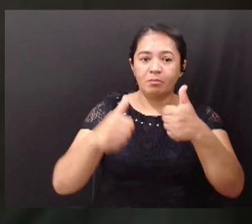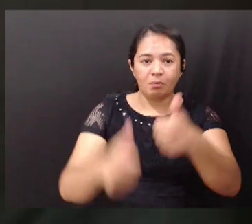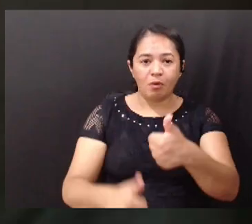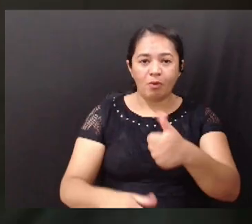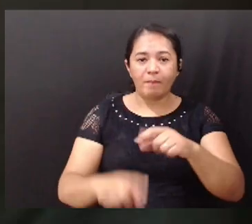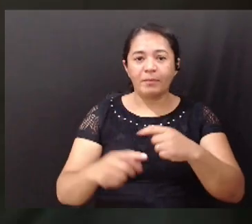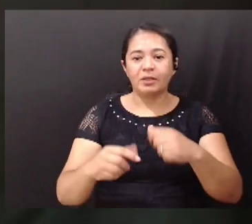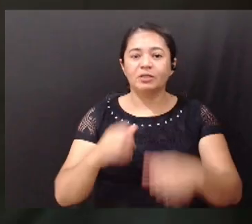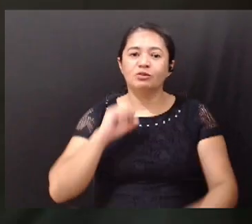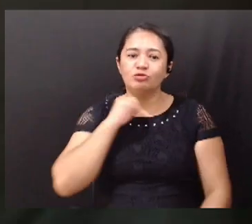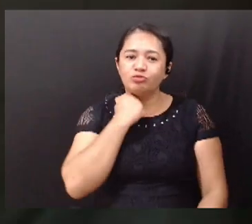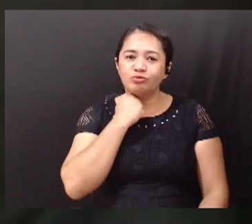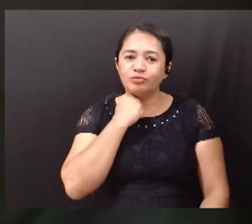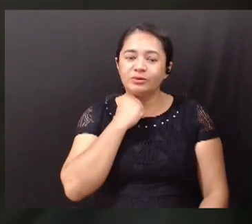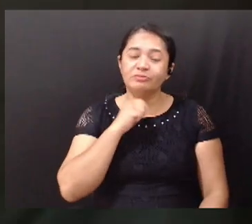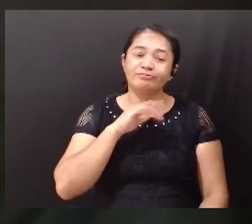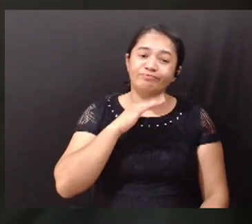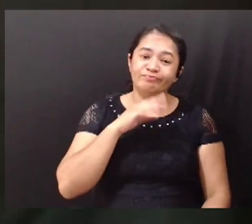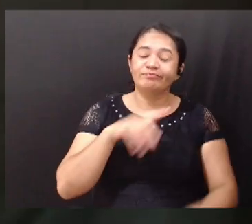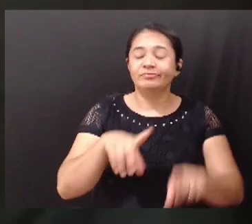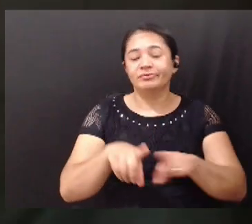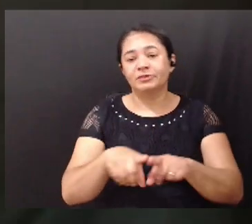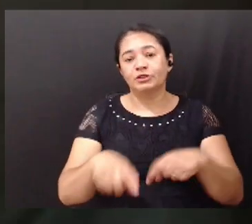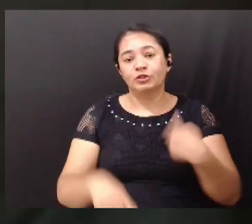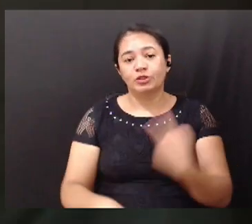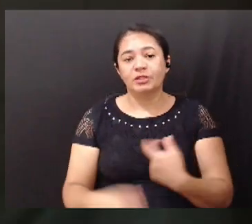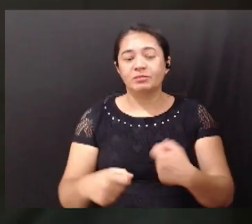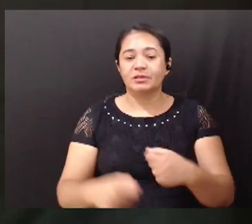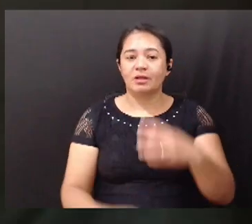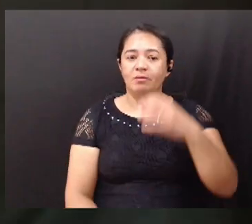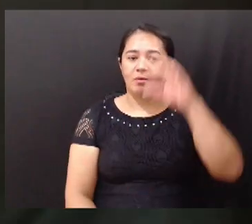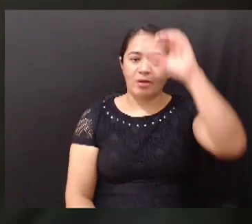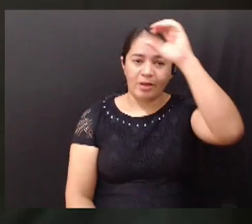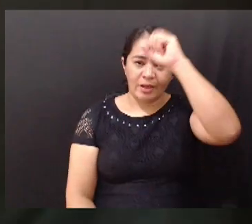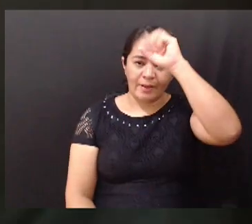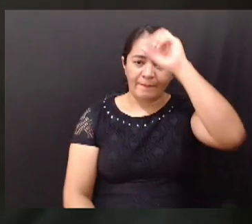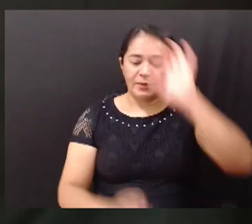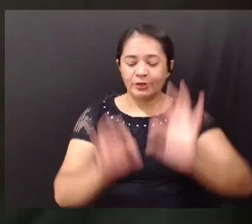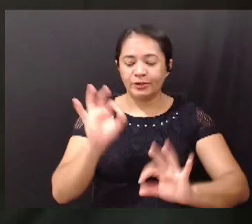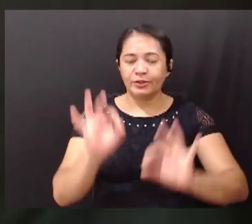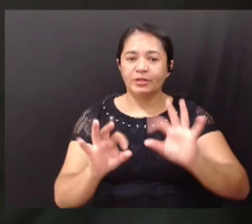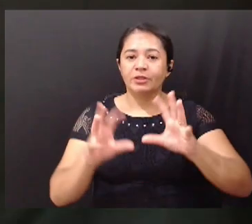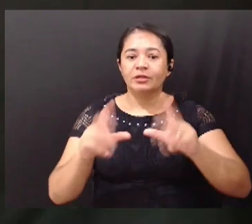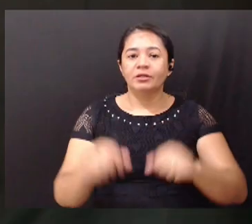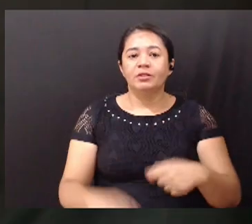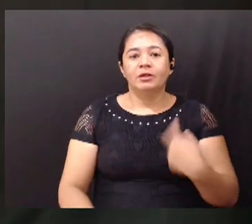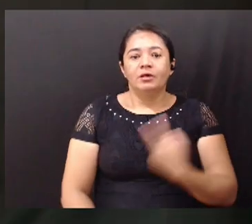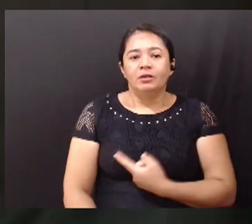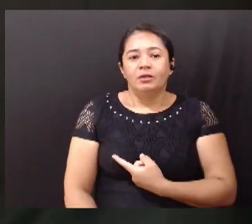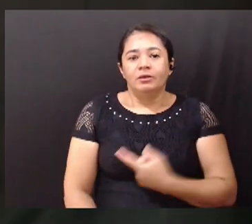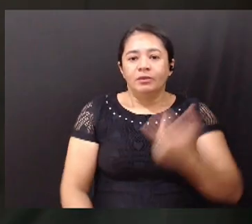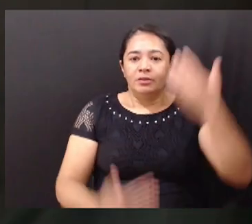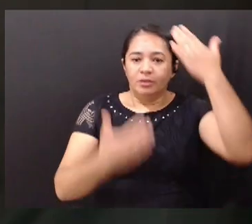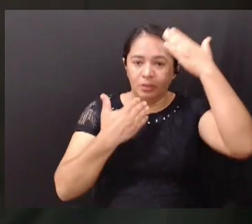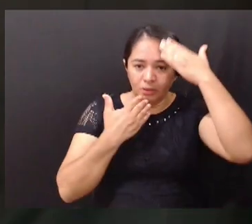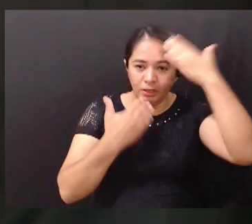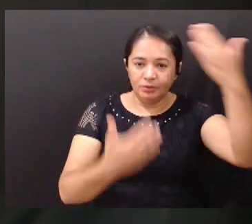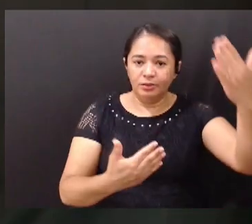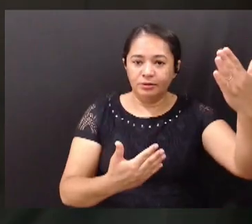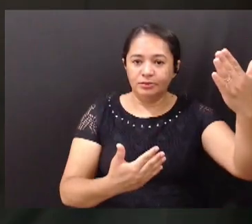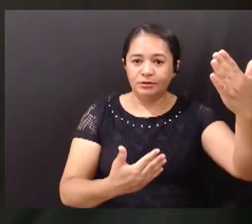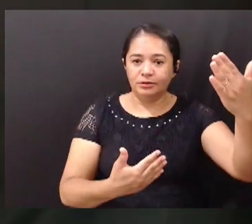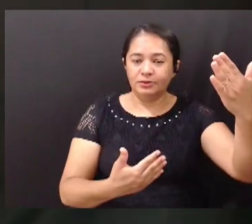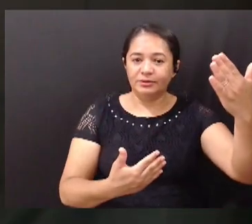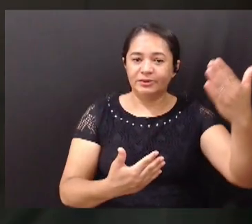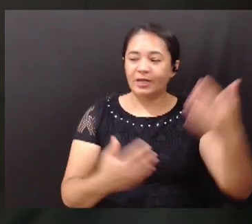bom assim, e a gente precisa aprender a organizar tudo isso. A gente agradece mais uma vez a Vanessa e a Maísa por dividir